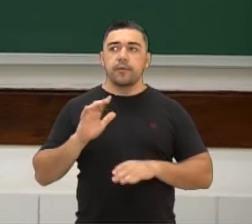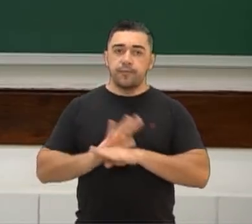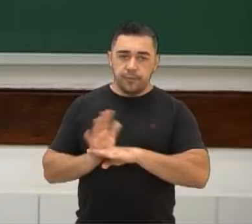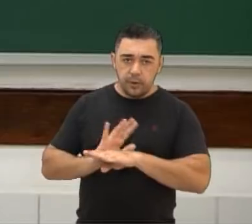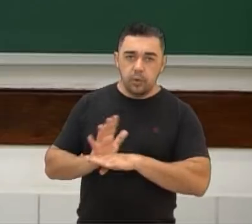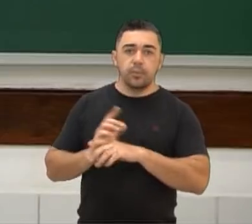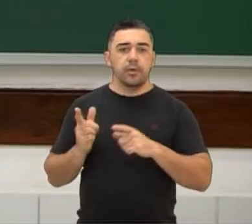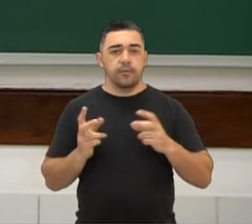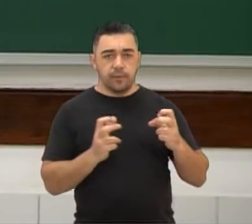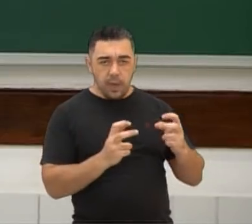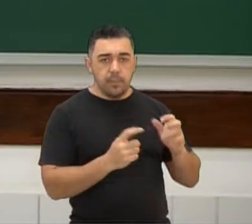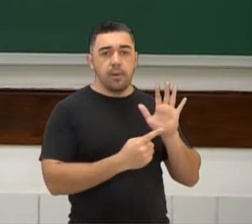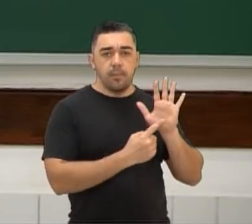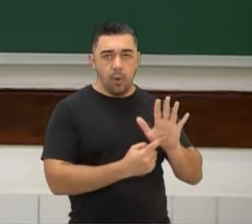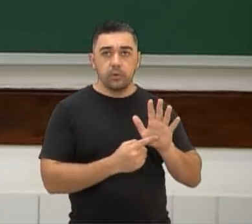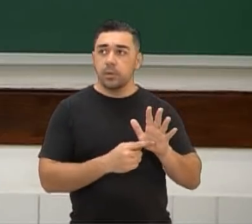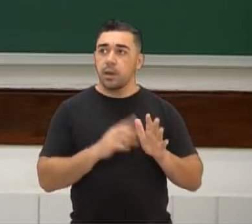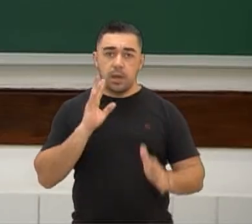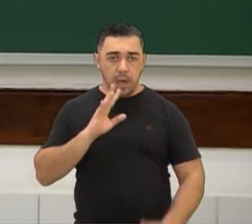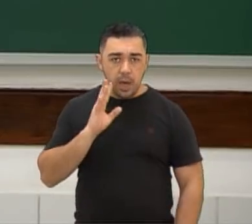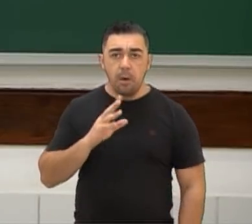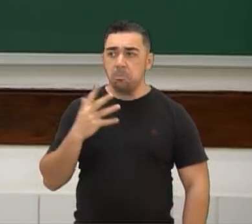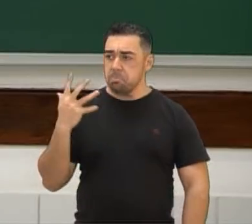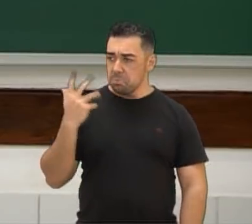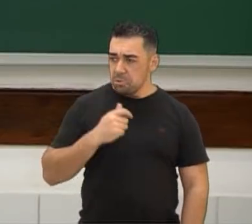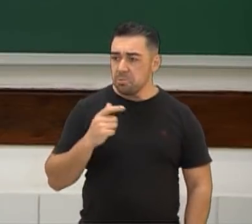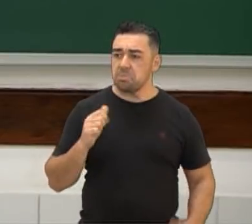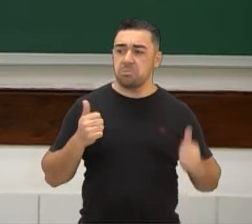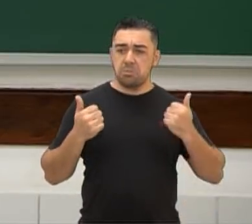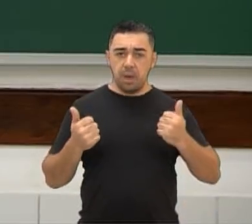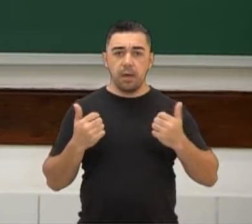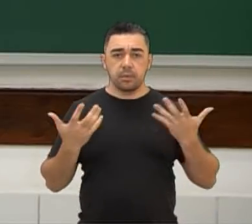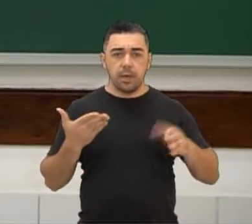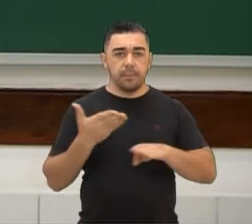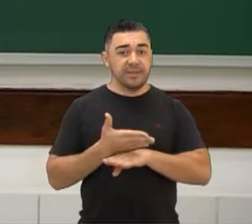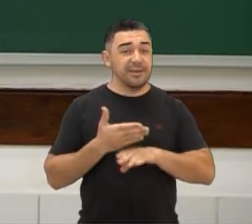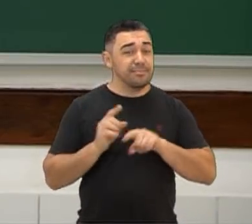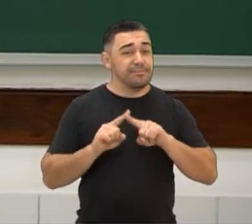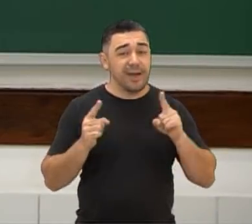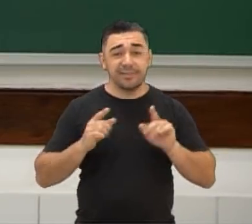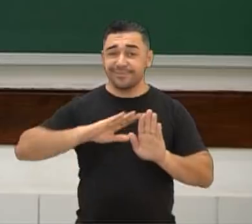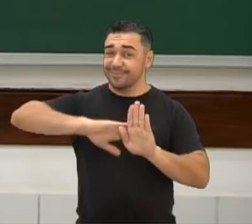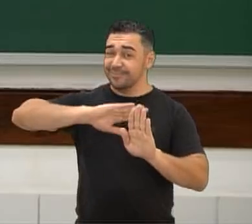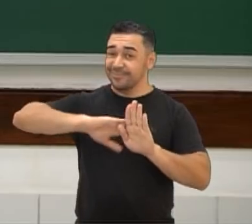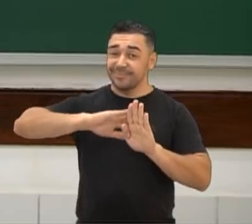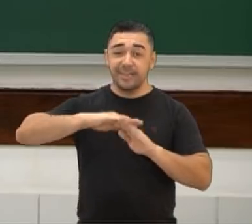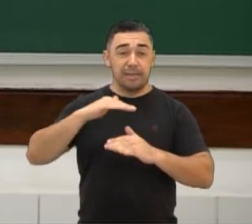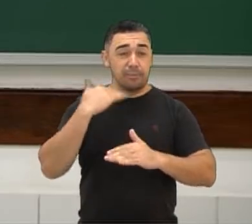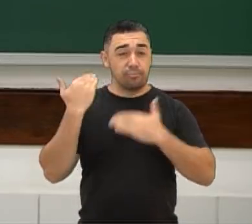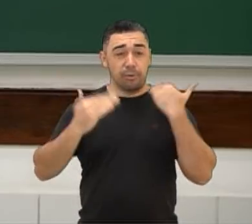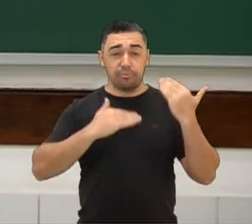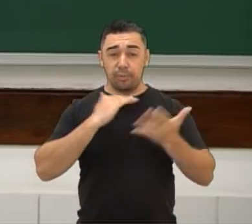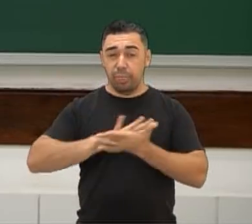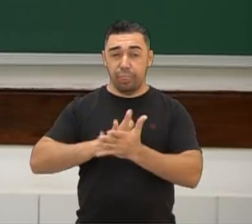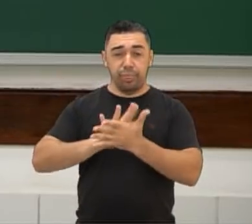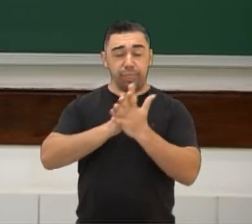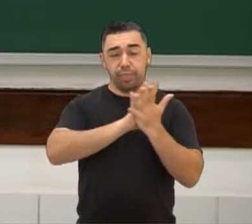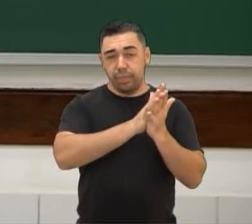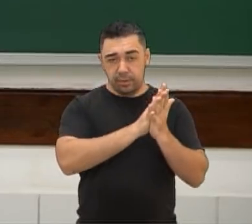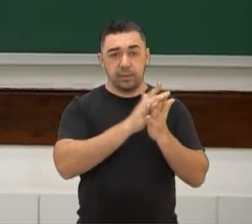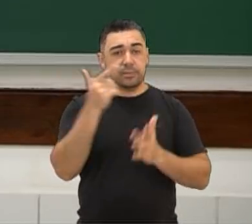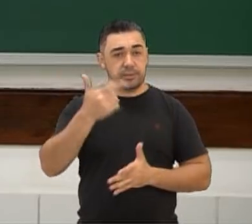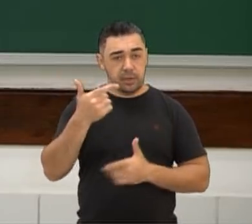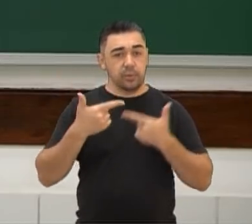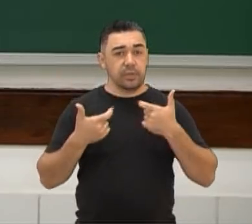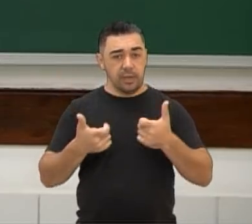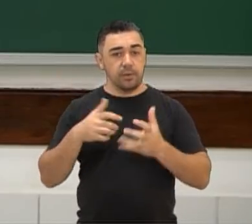games mostrarem algo muito heróico, muito bonito, que todo mundo queria participar, nós vimos o tamanho da destruição gerada pela